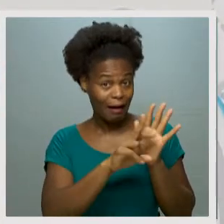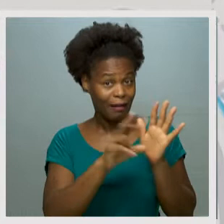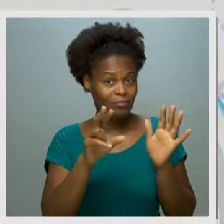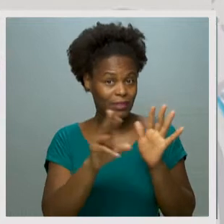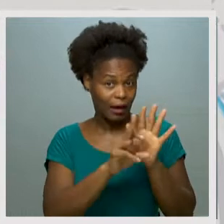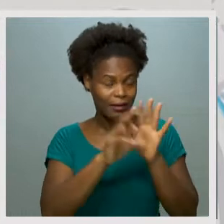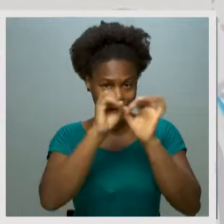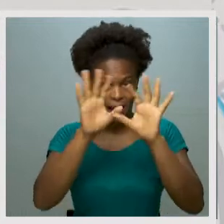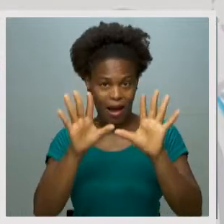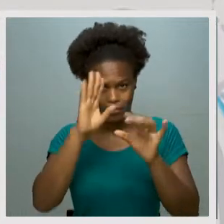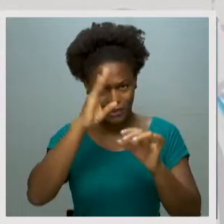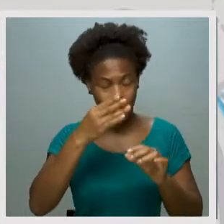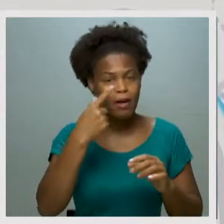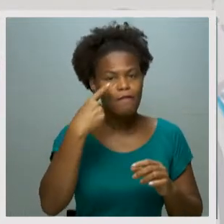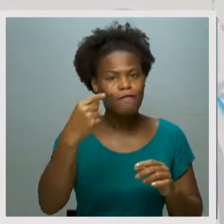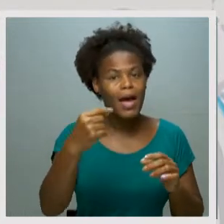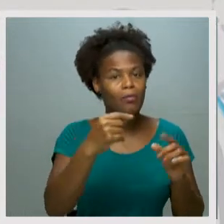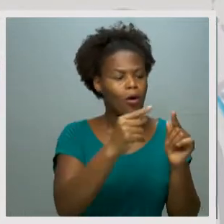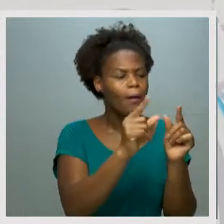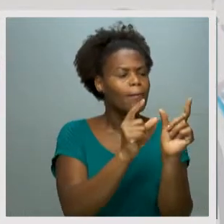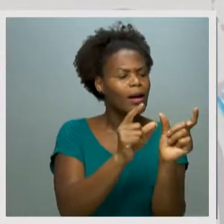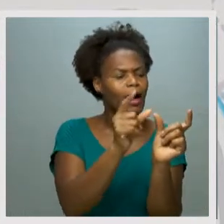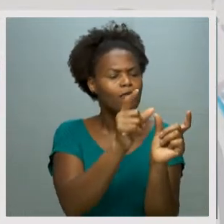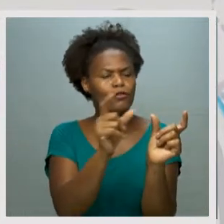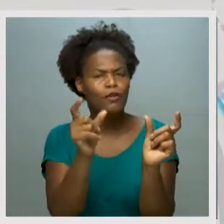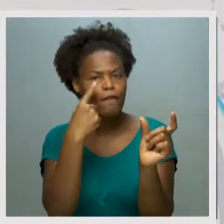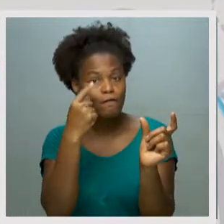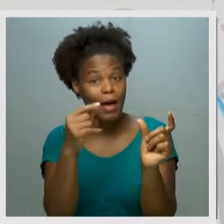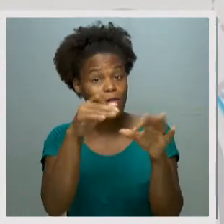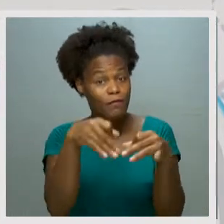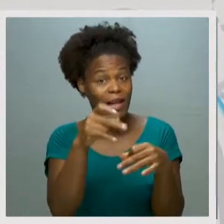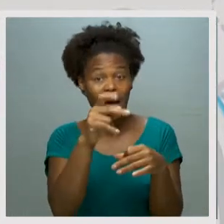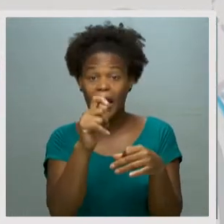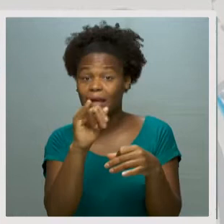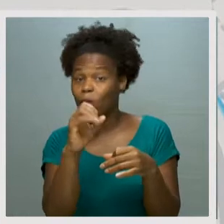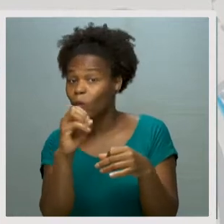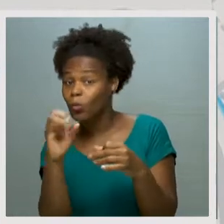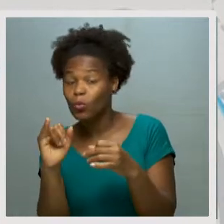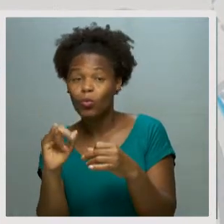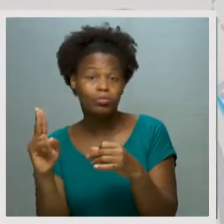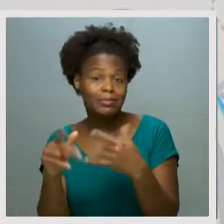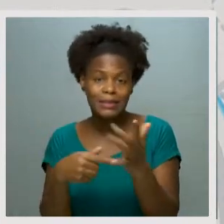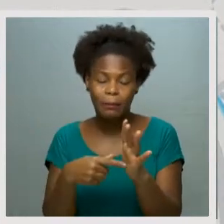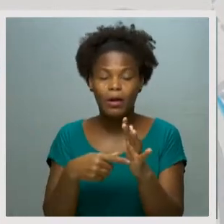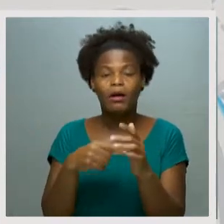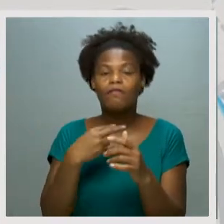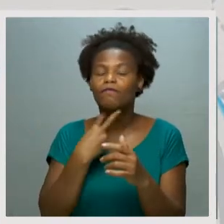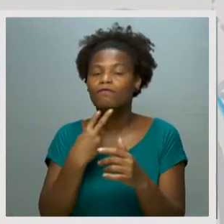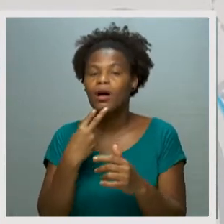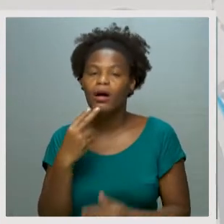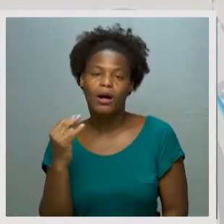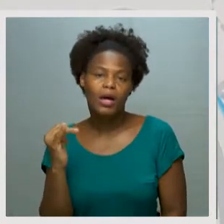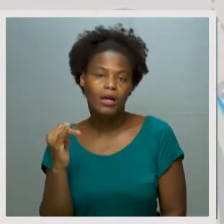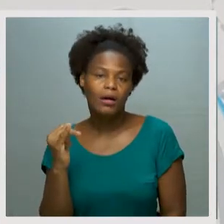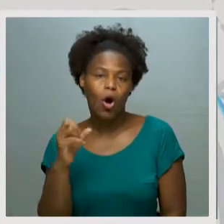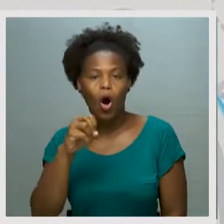claras. Já sabem, quando o verbo termina em vogal, ou quando o verbo termina em ditongo nasal, quando o verbo